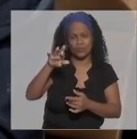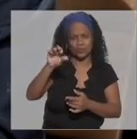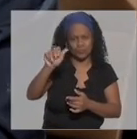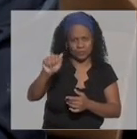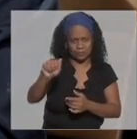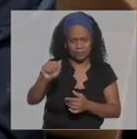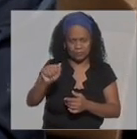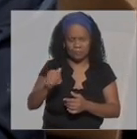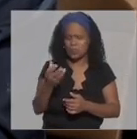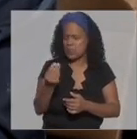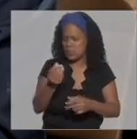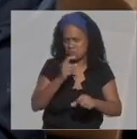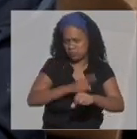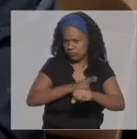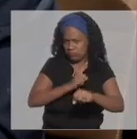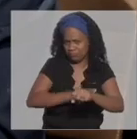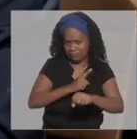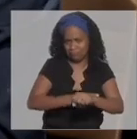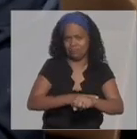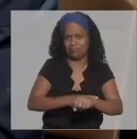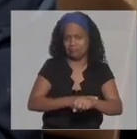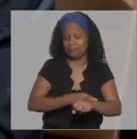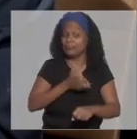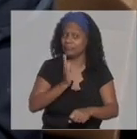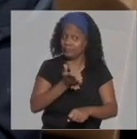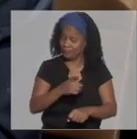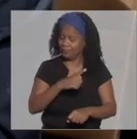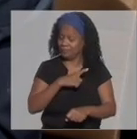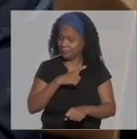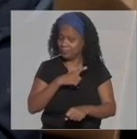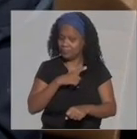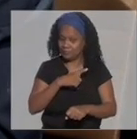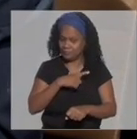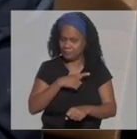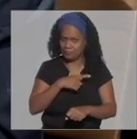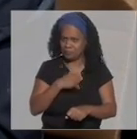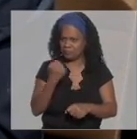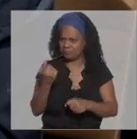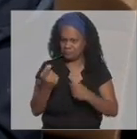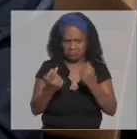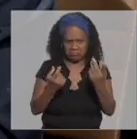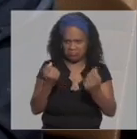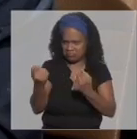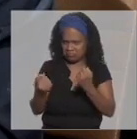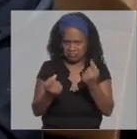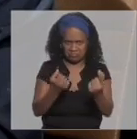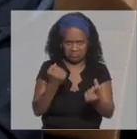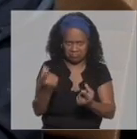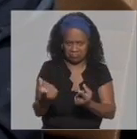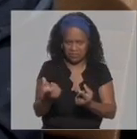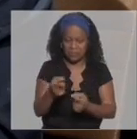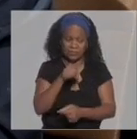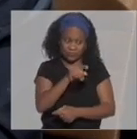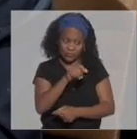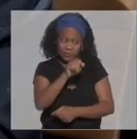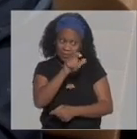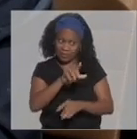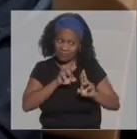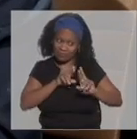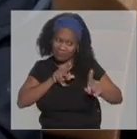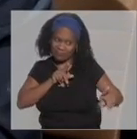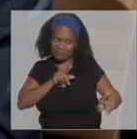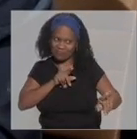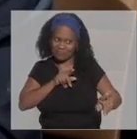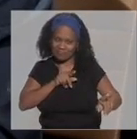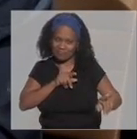por muito tempo e ainda é assim é comparecer às sessões e você é uma